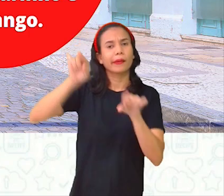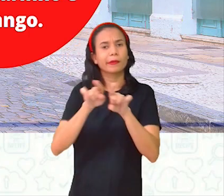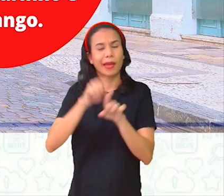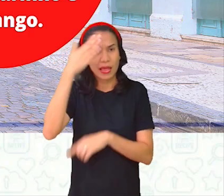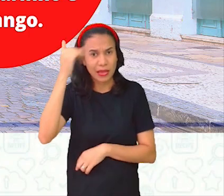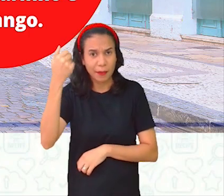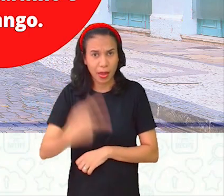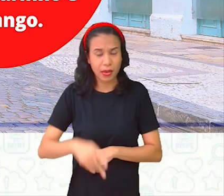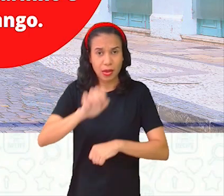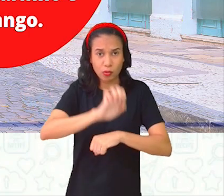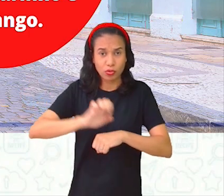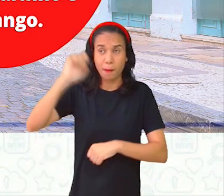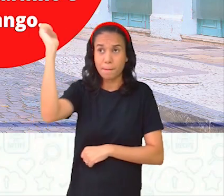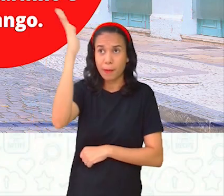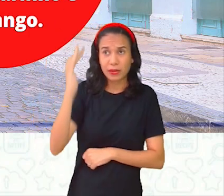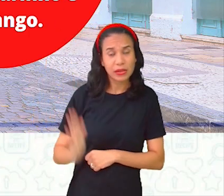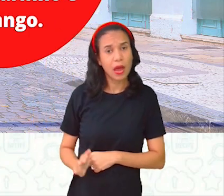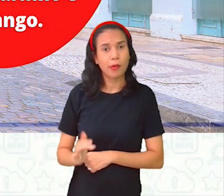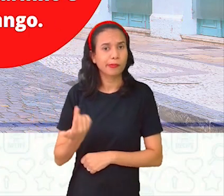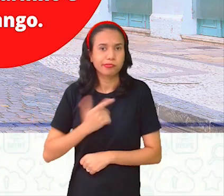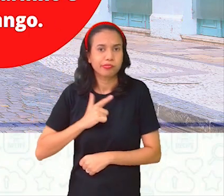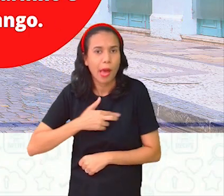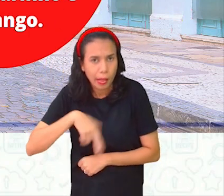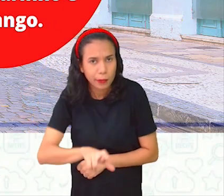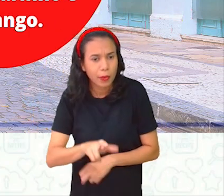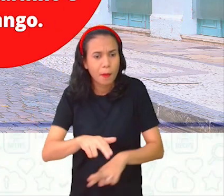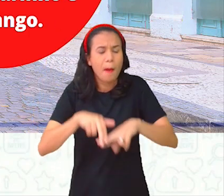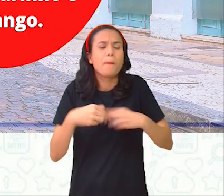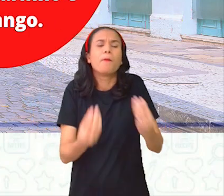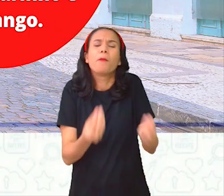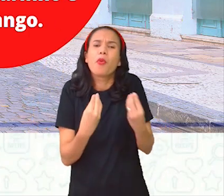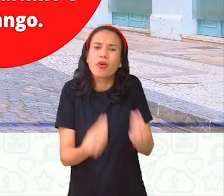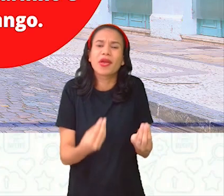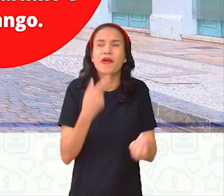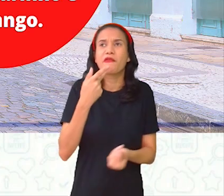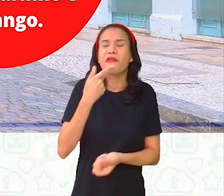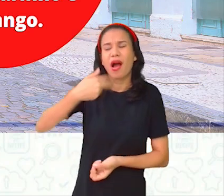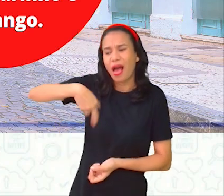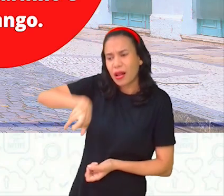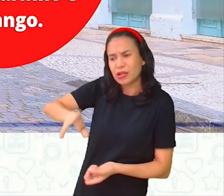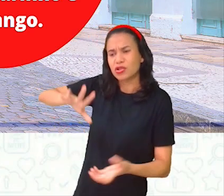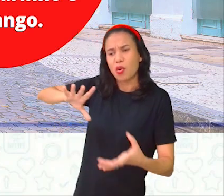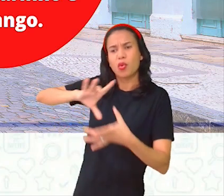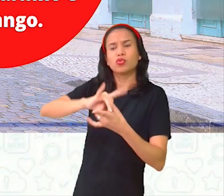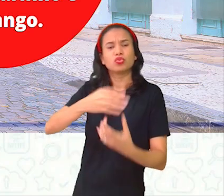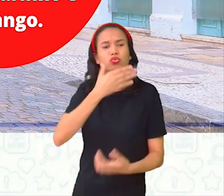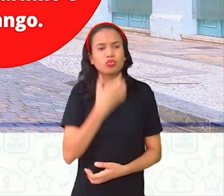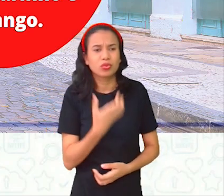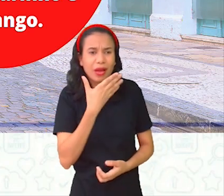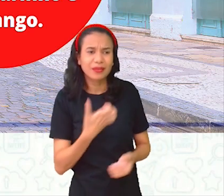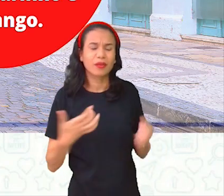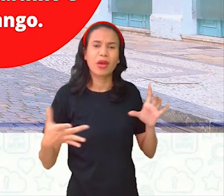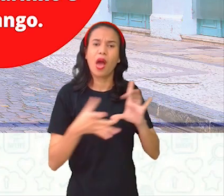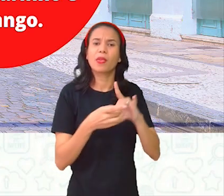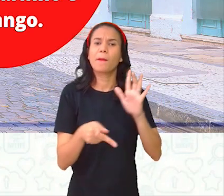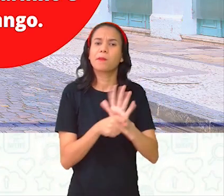Estado brasileiro é laico, por que a gente vai falar da religião, do Natal, que é algo relacionado com a religião